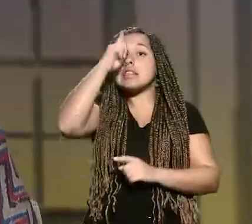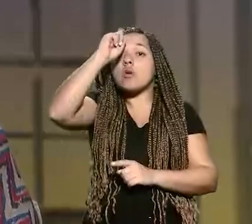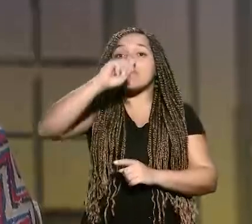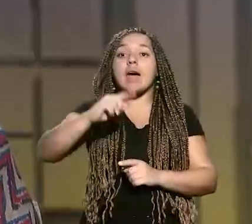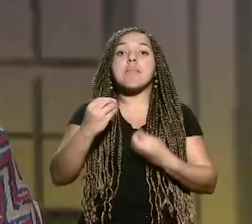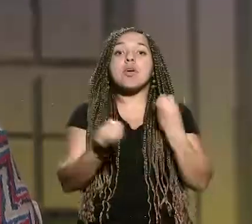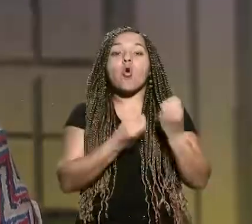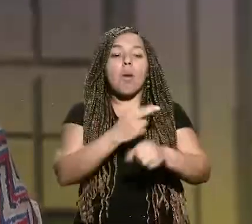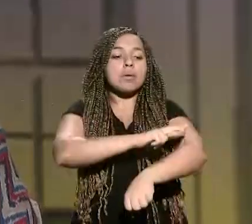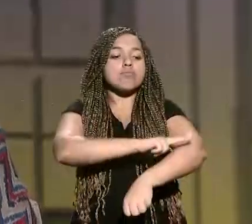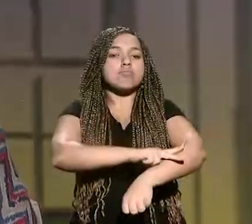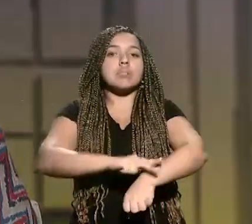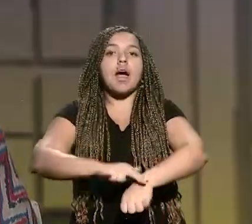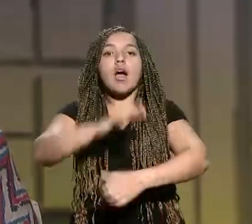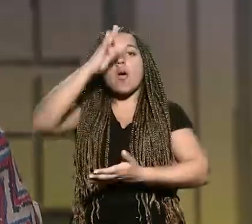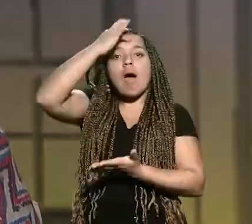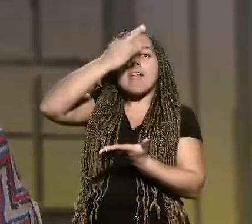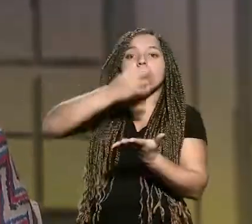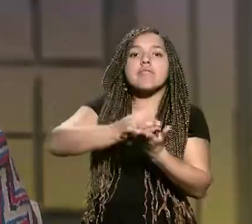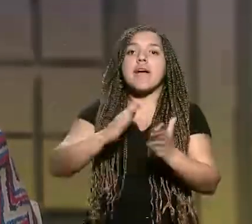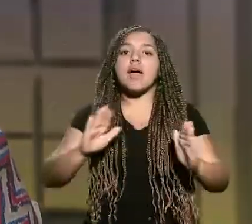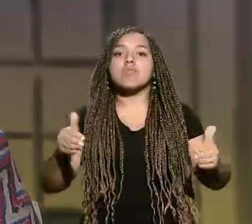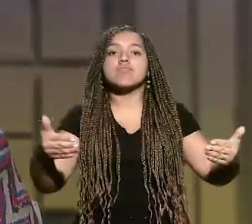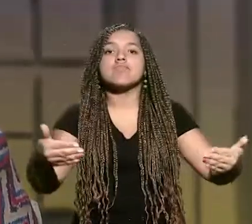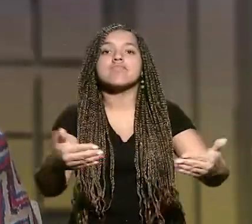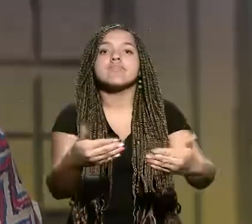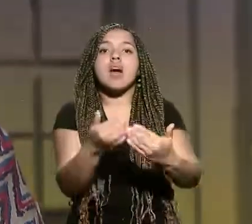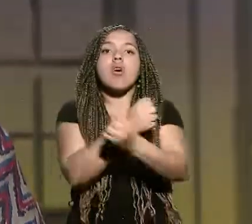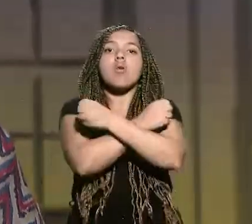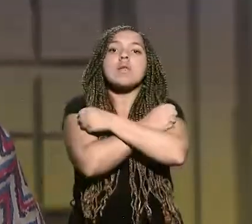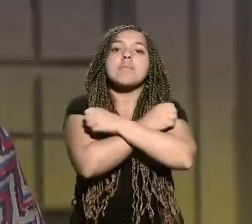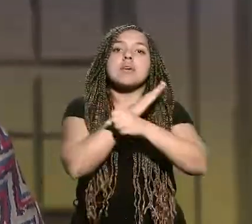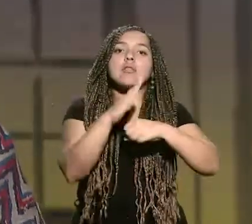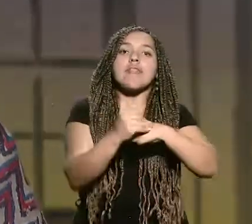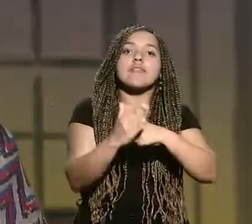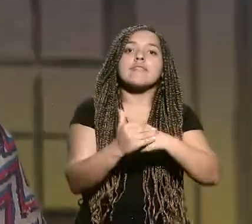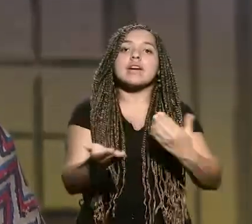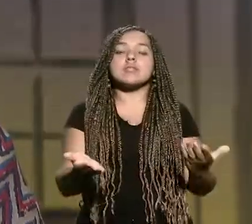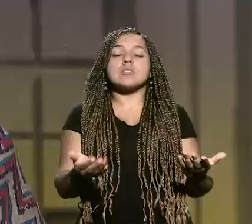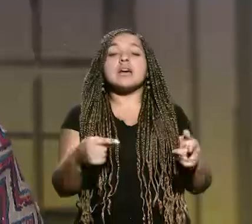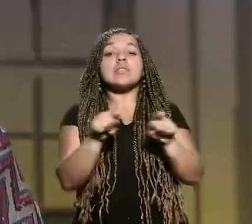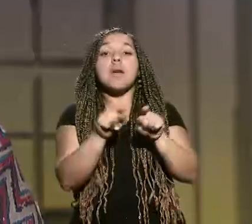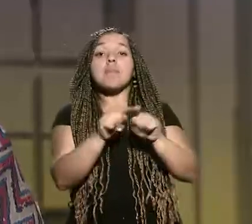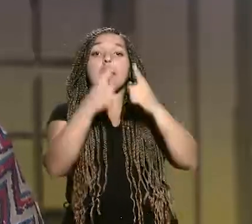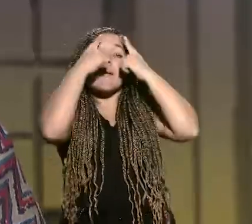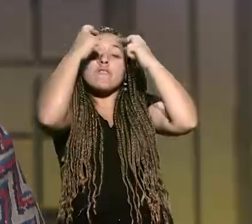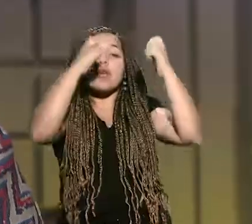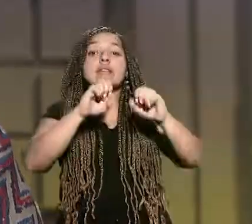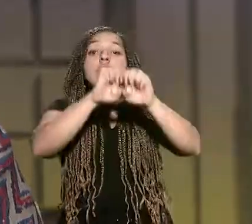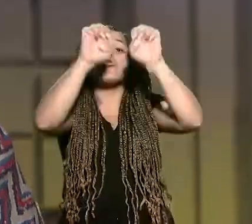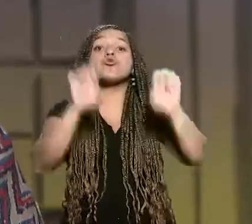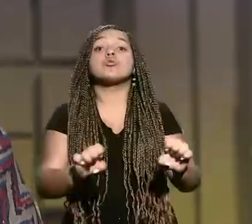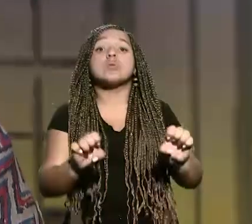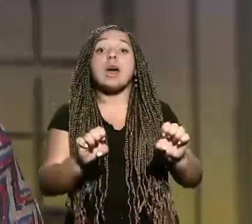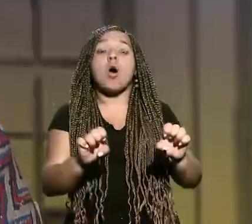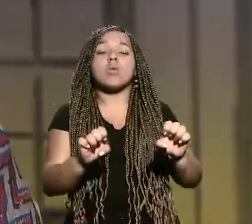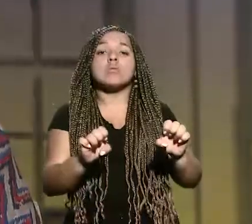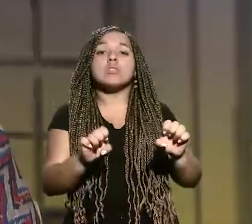dia 8 de março, para valorizar as mulheres. Dia Internacional da Mulher. E também no movimento de